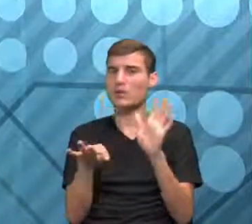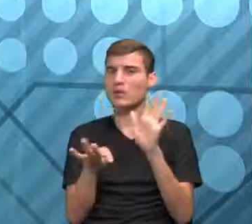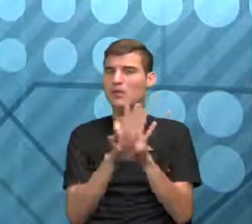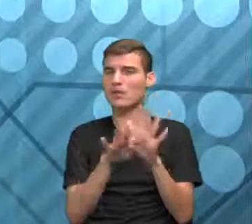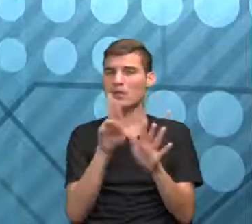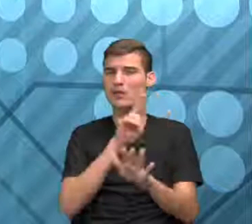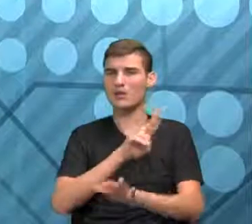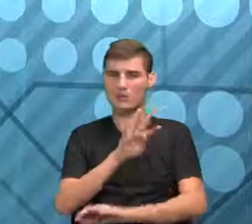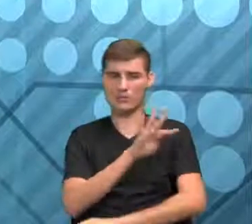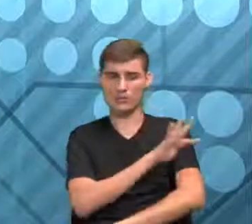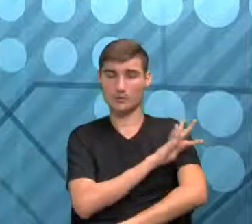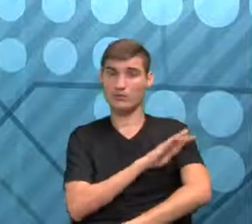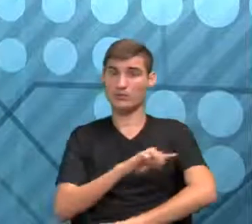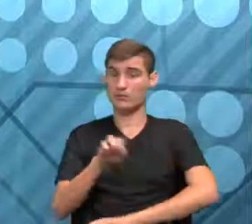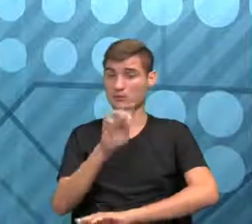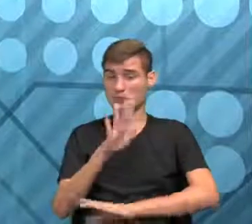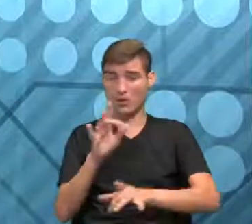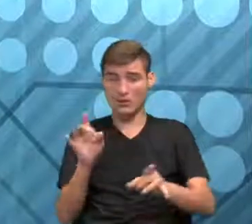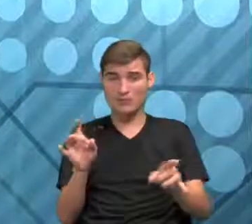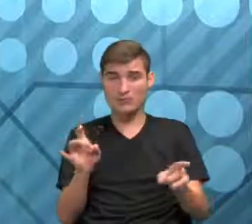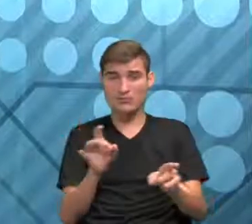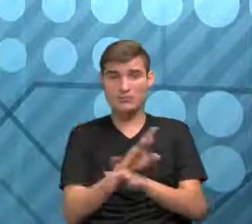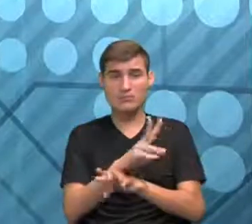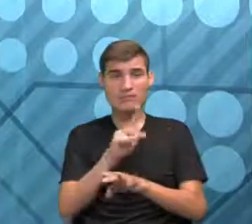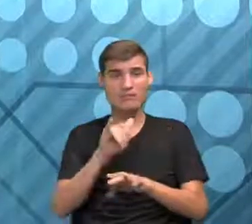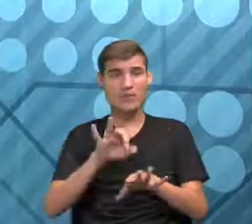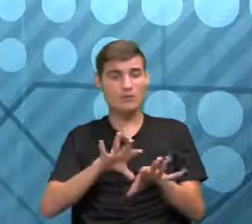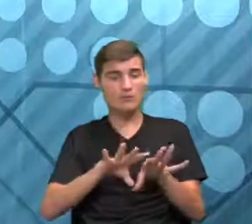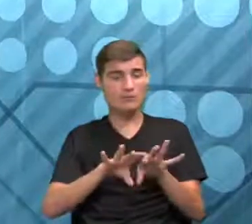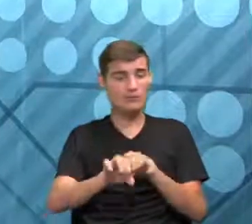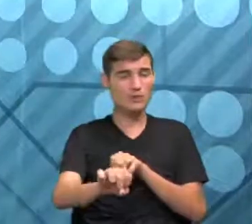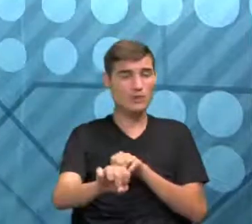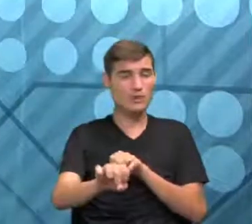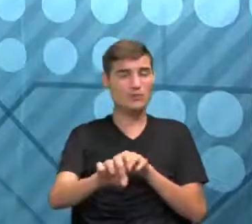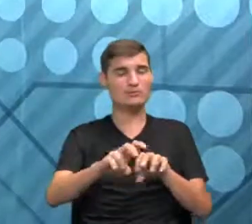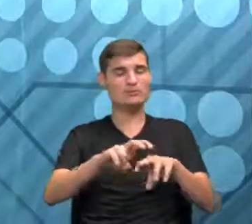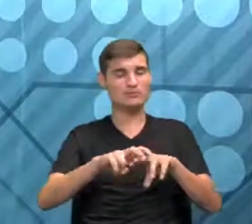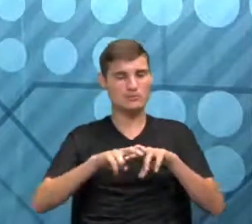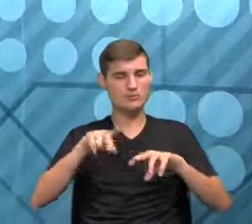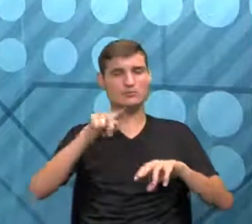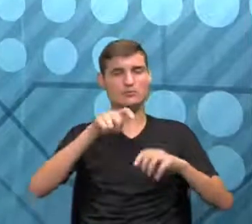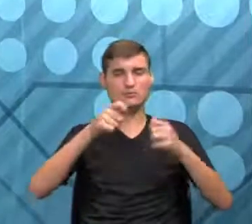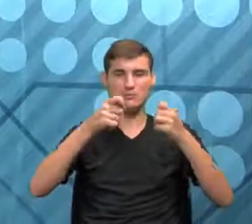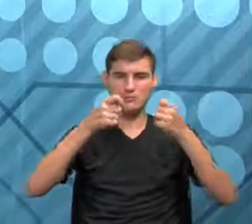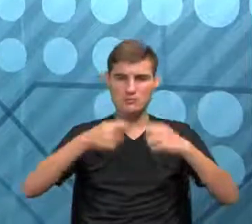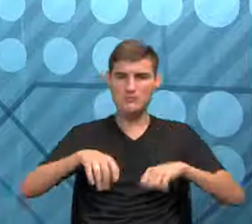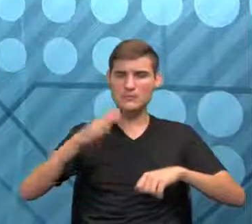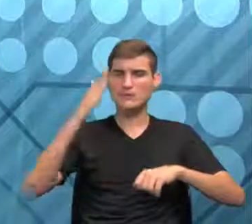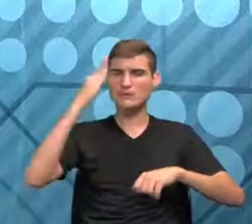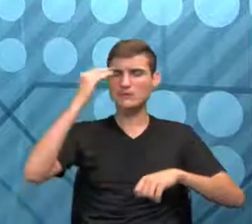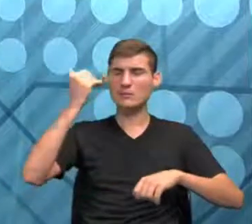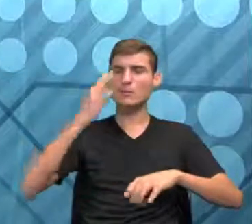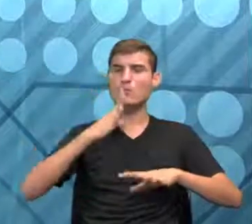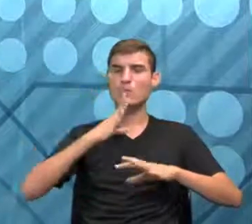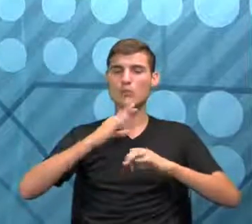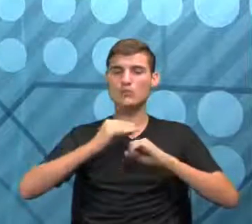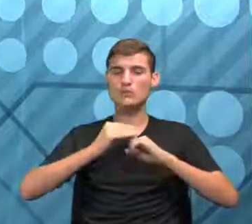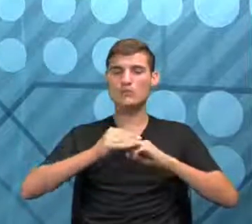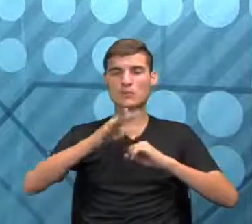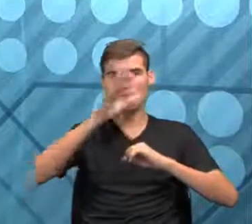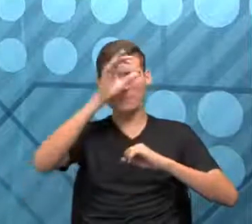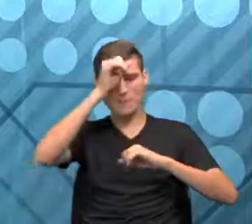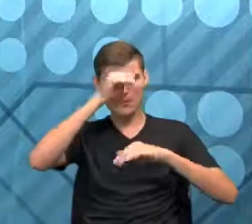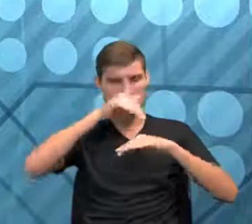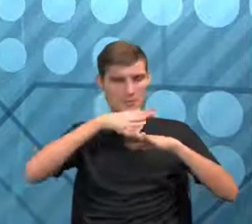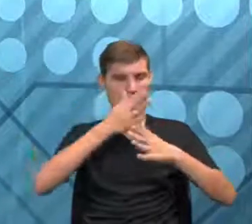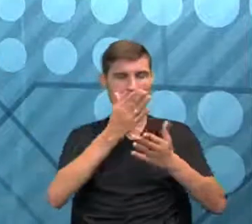porque, lembrando, vocês são quase formados. Então, é preciso forçar o conhecimento, é preciso aprender um pouco mais,